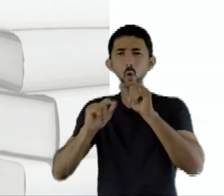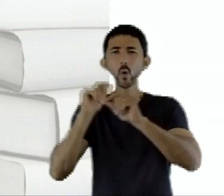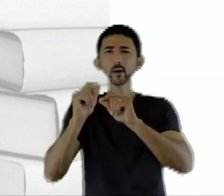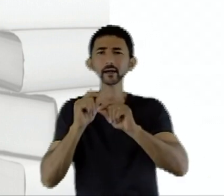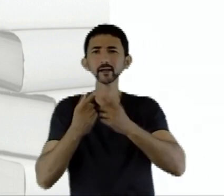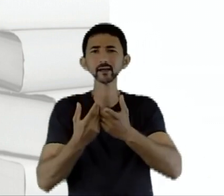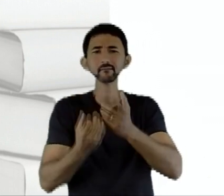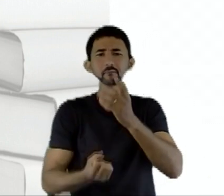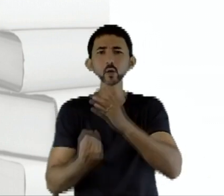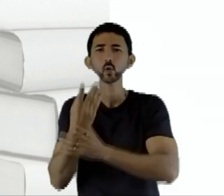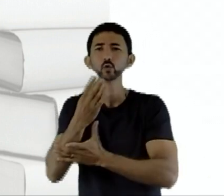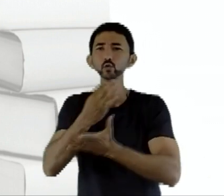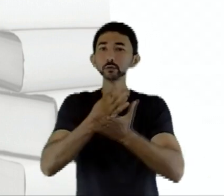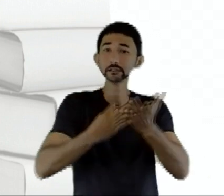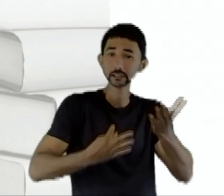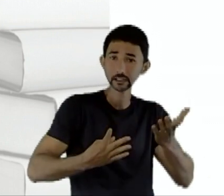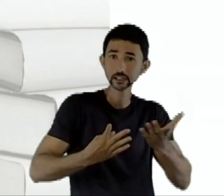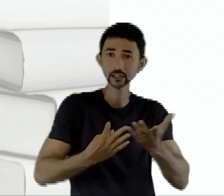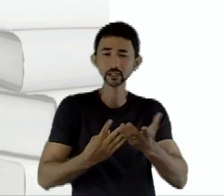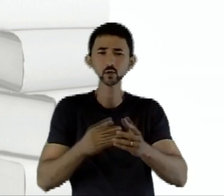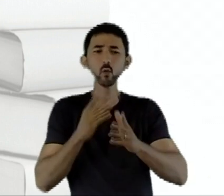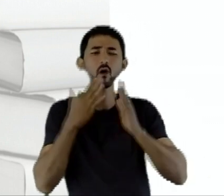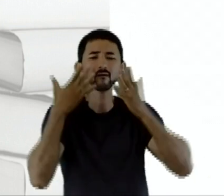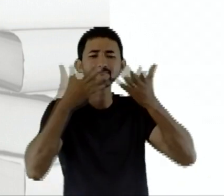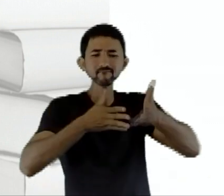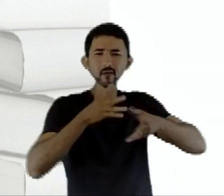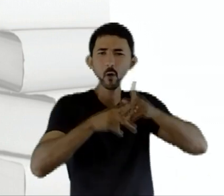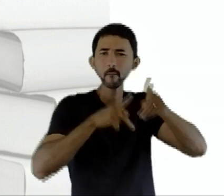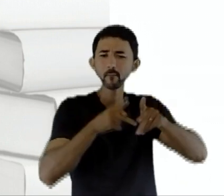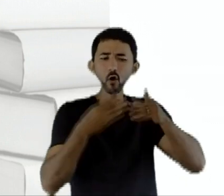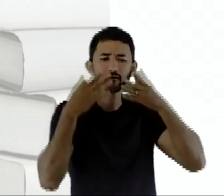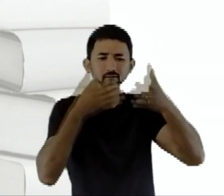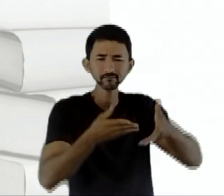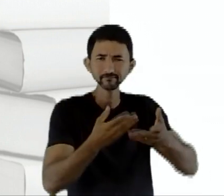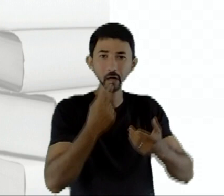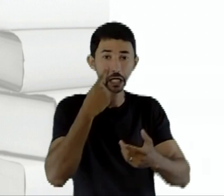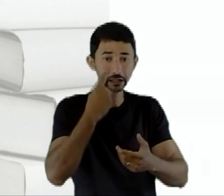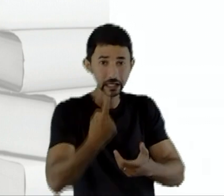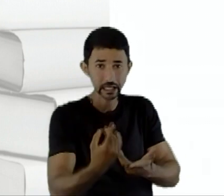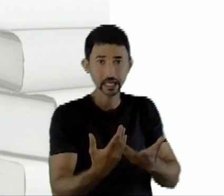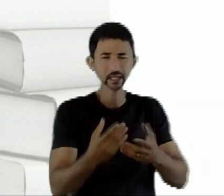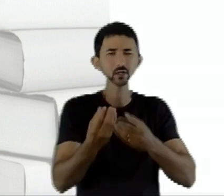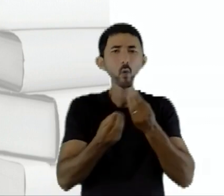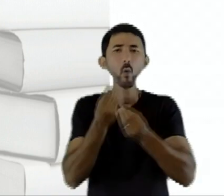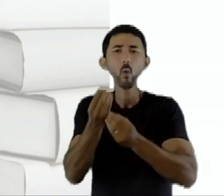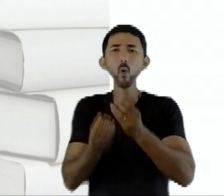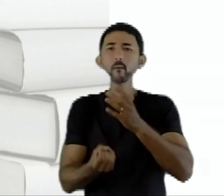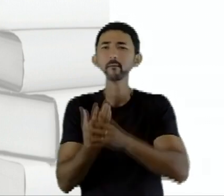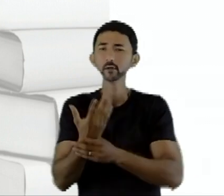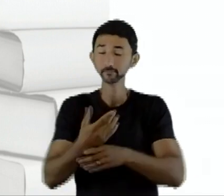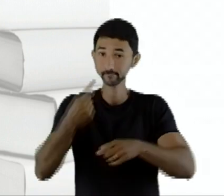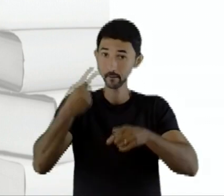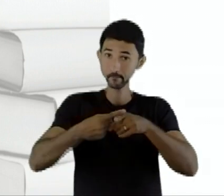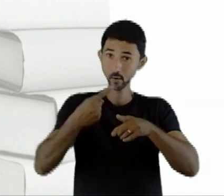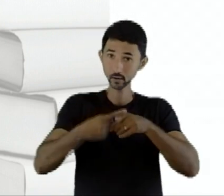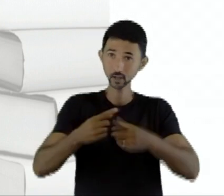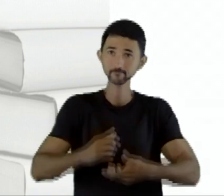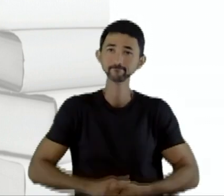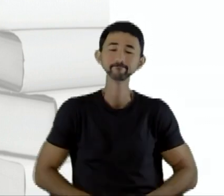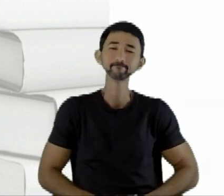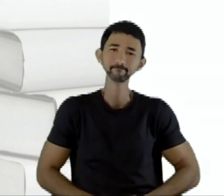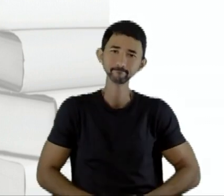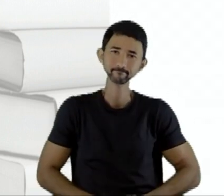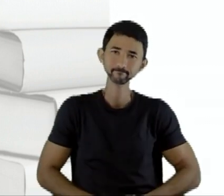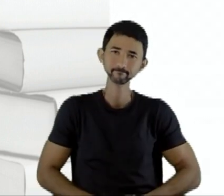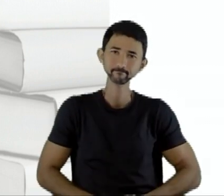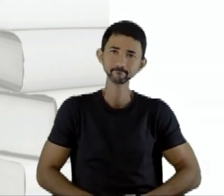são produzidos os textos, para quem são produzidos os textos, como são produzidos os textos e por que são